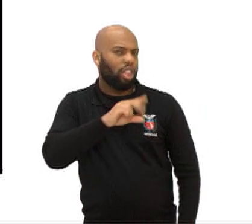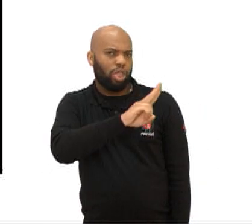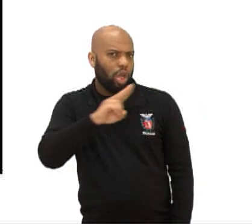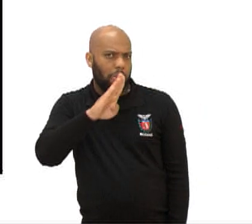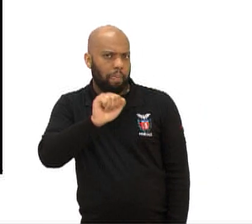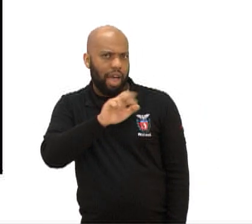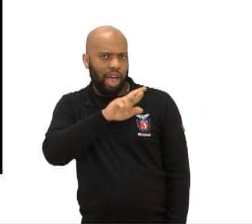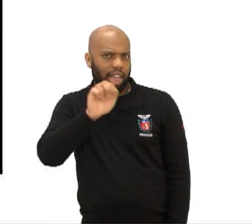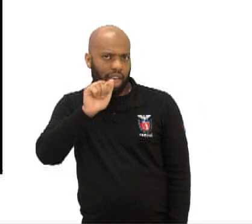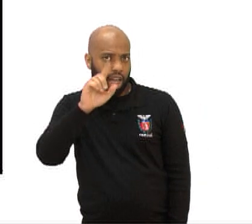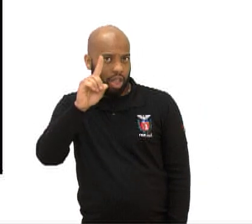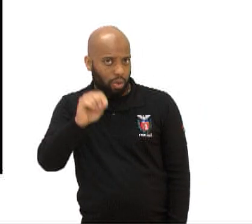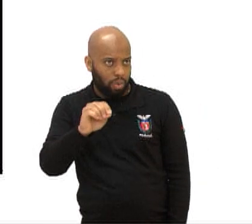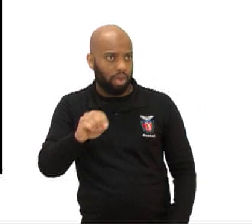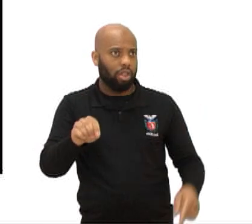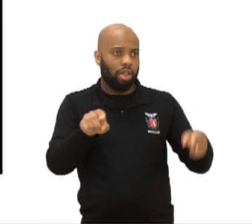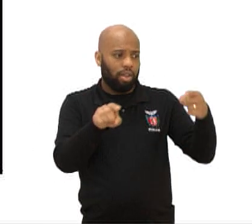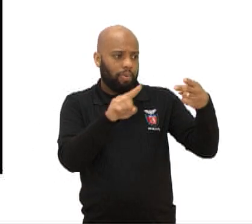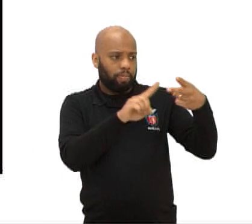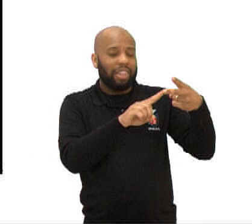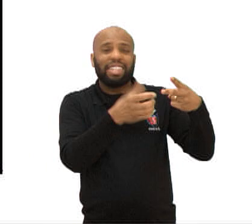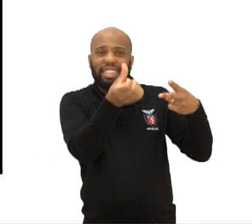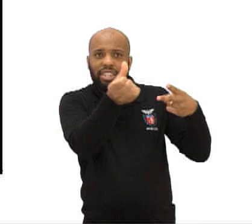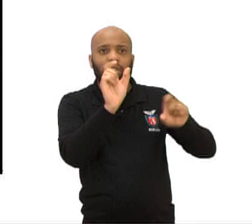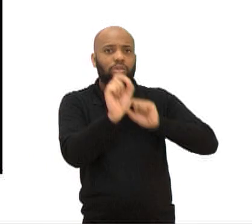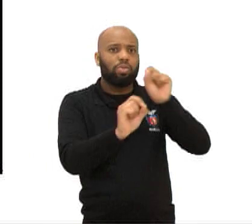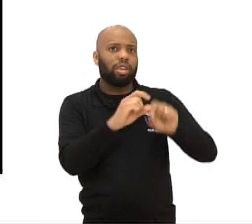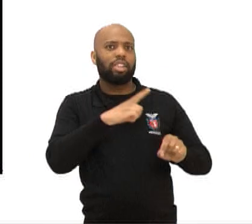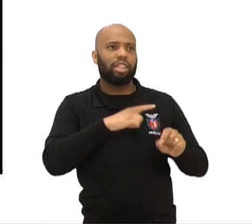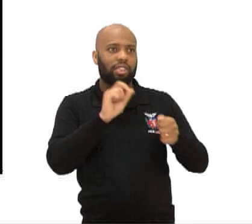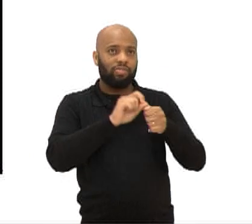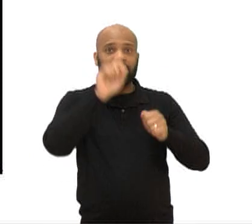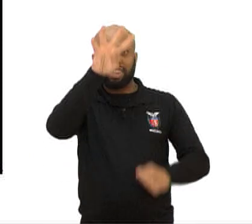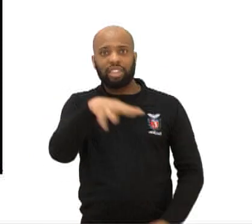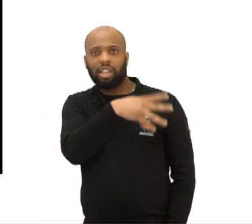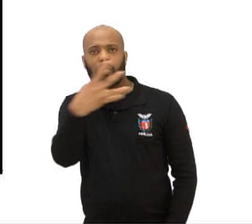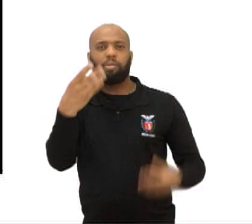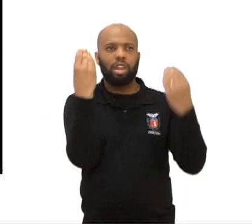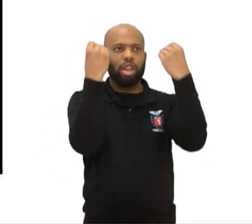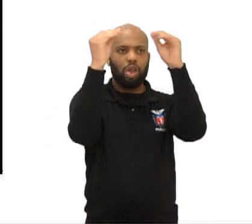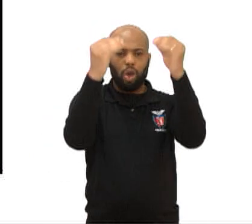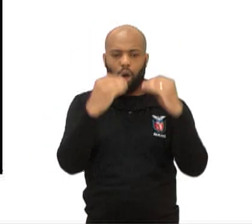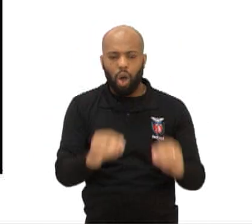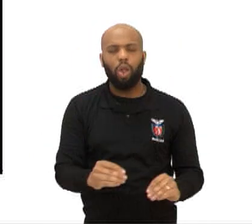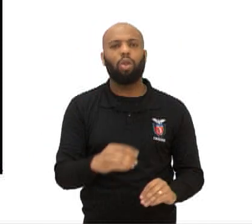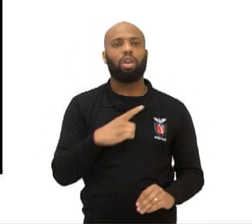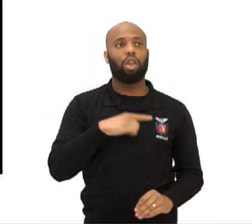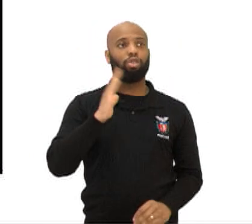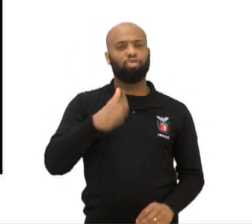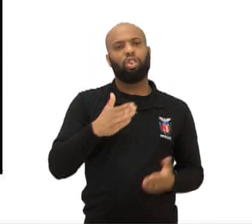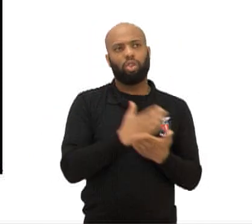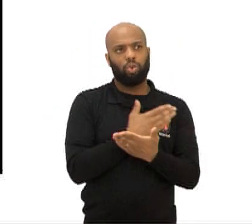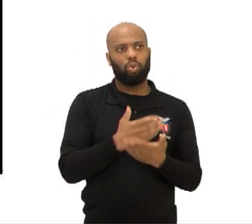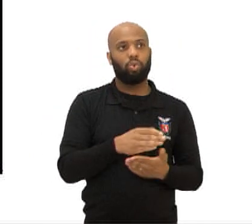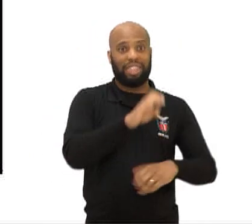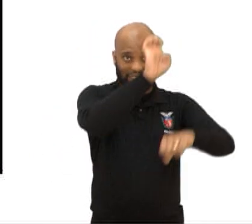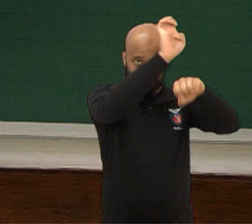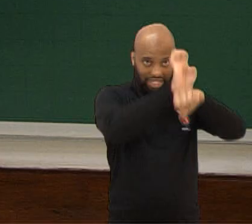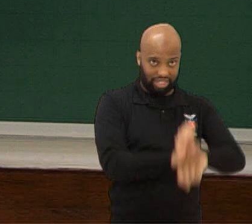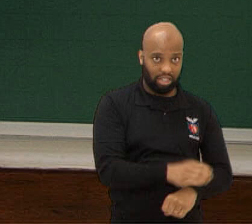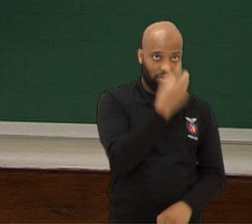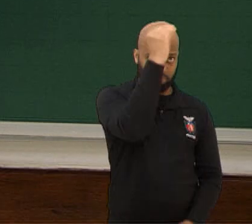Então, vocês vão responder lá. E nas 6, vocês vão construir uma tabela colocando, então eu já coloquei ali para vocês os